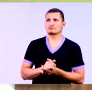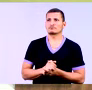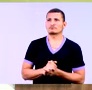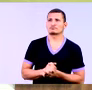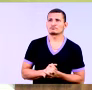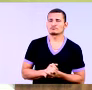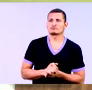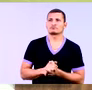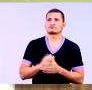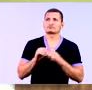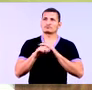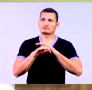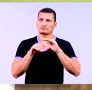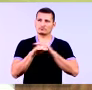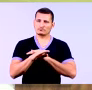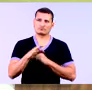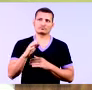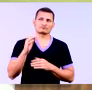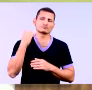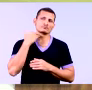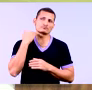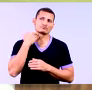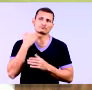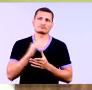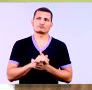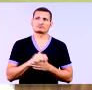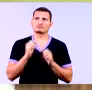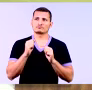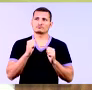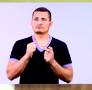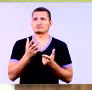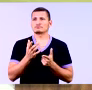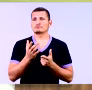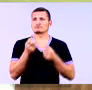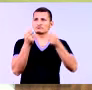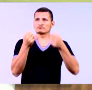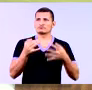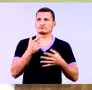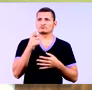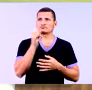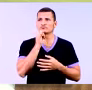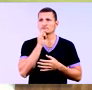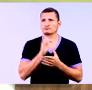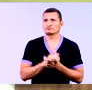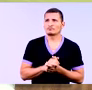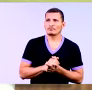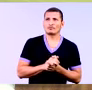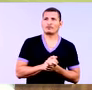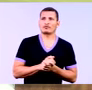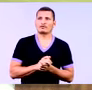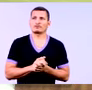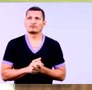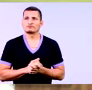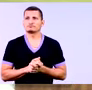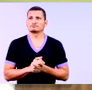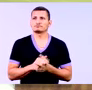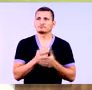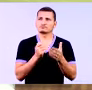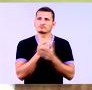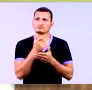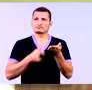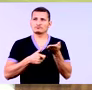com depósito, né, numa conta bancária. Eu poderia dar um outro exemplo para vocês, que seria a compra de passagem aérea.